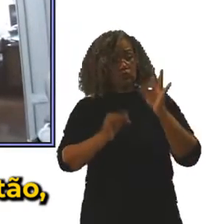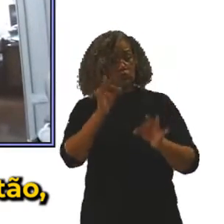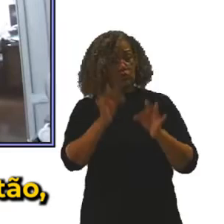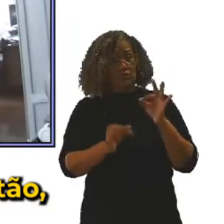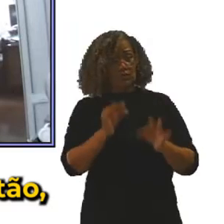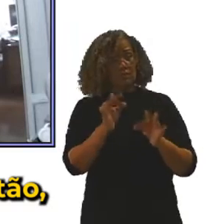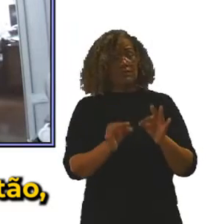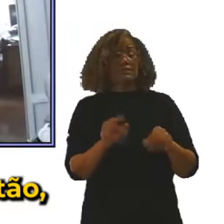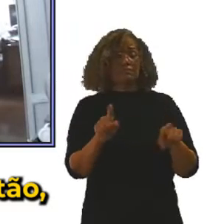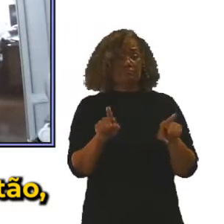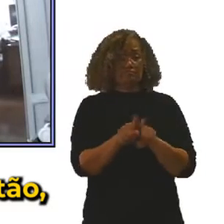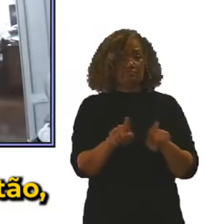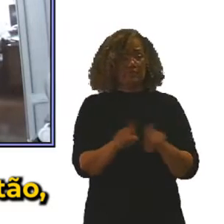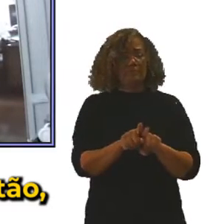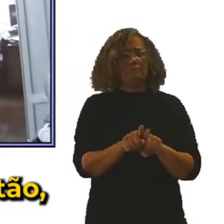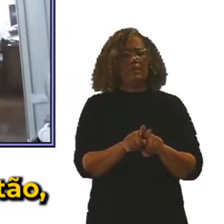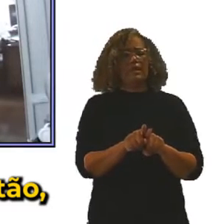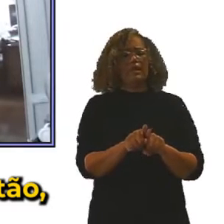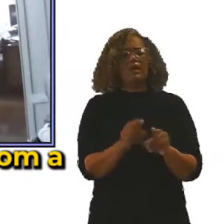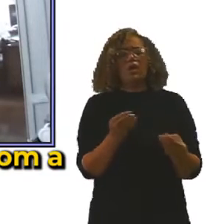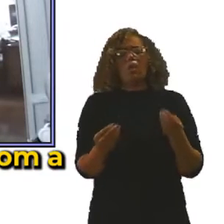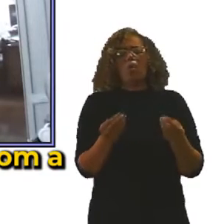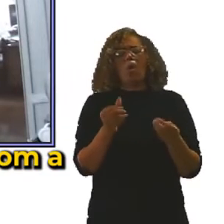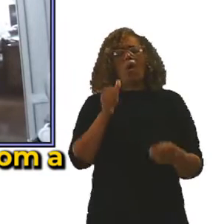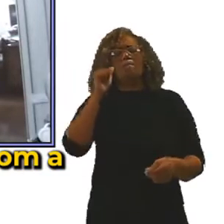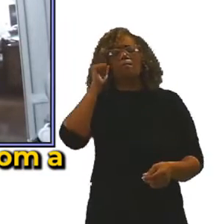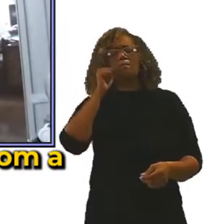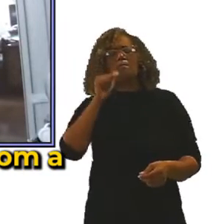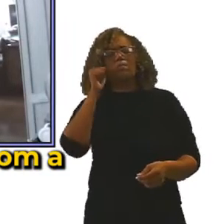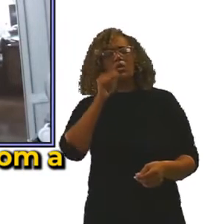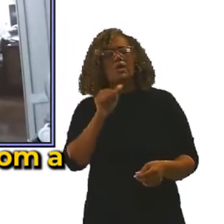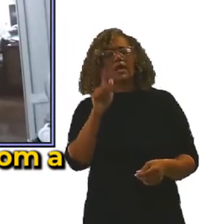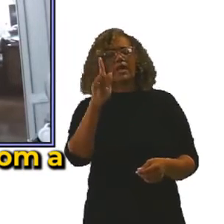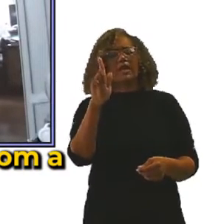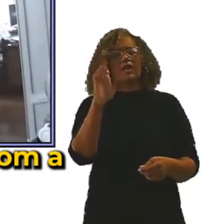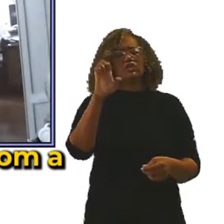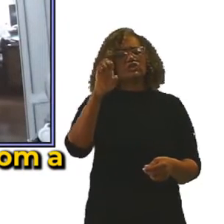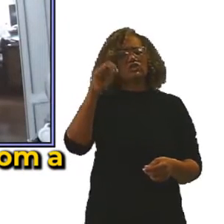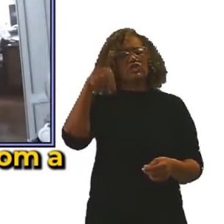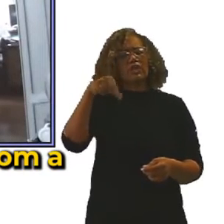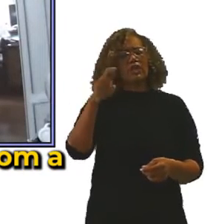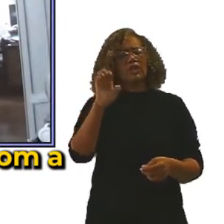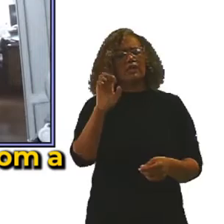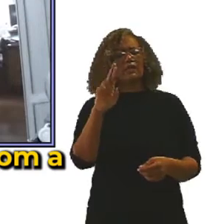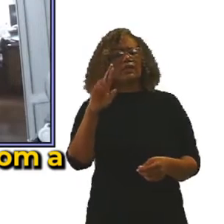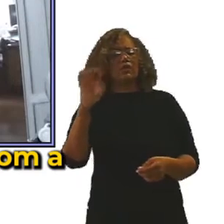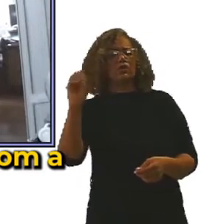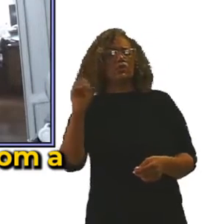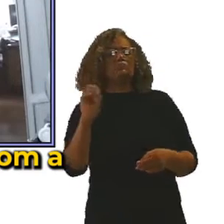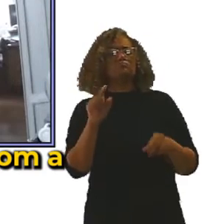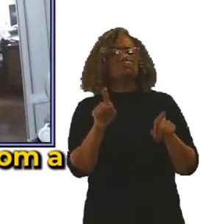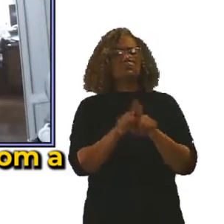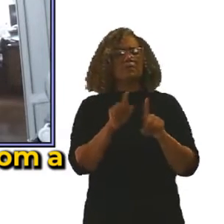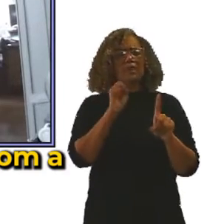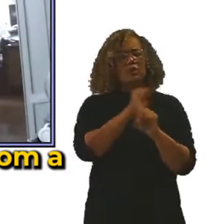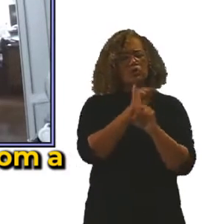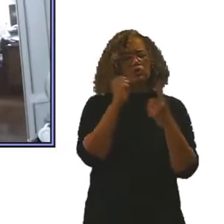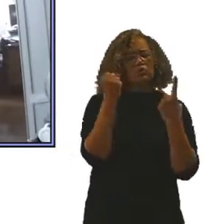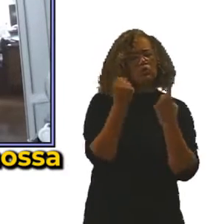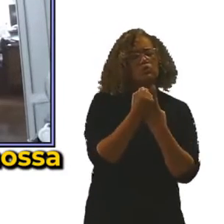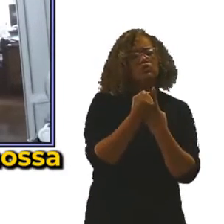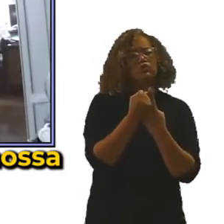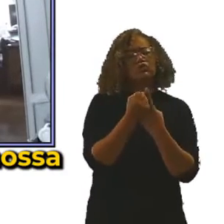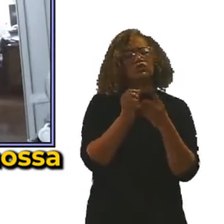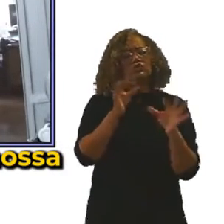perspectiva, então, do gênero. Então, é estabelecer um diálogo com o direito e com a sociologia